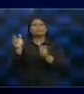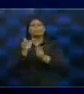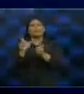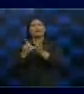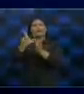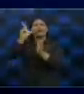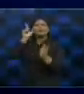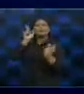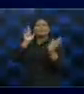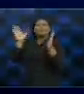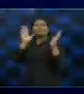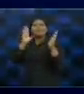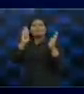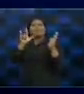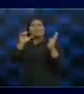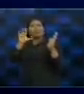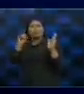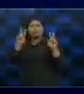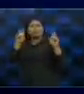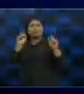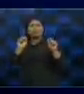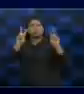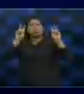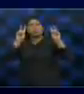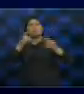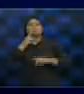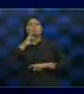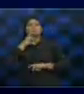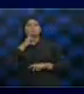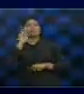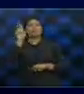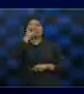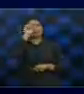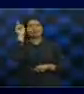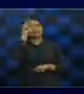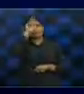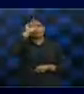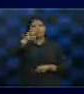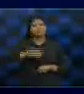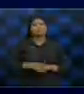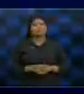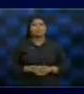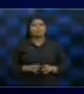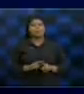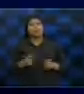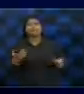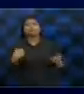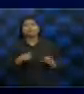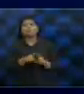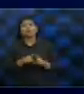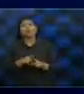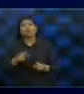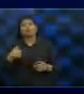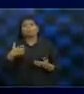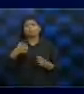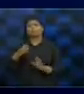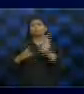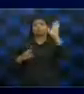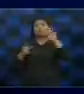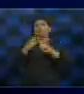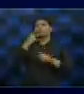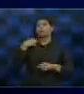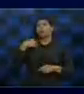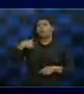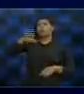anterior, se referendo a comportamento em bares da cidade. Mas eu gostaria de fazer também, porque ele também fez a mim, ele disse que eu sou mais do que